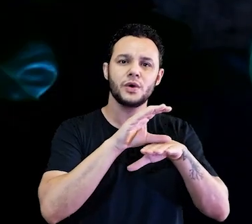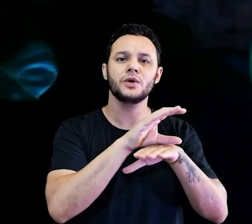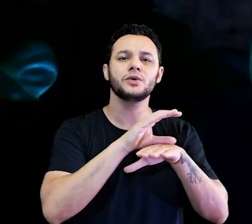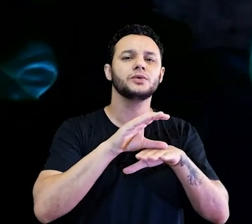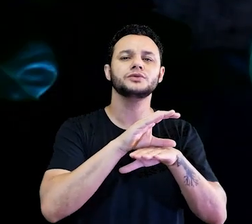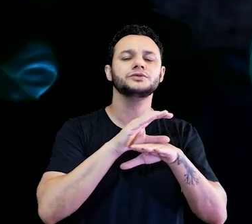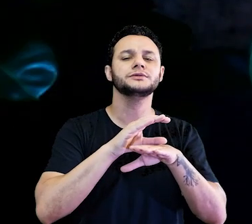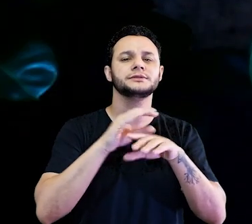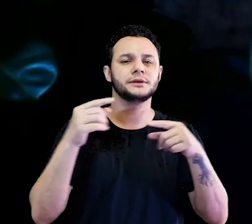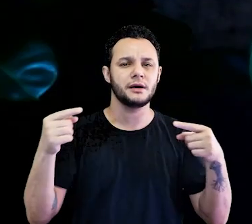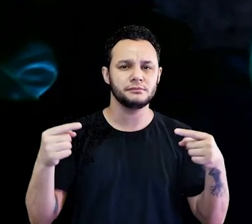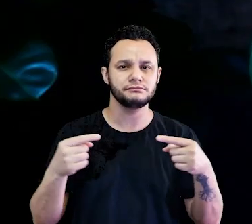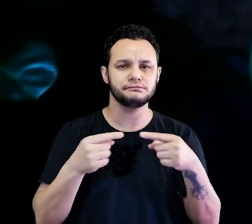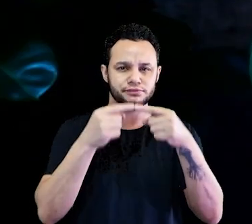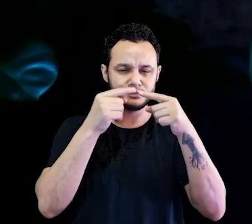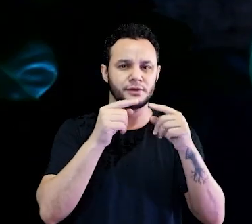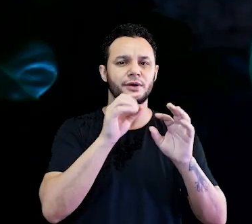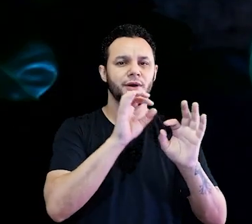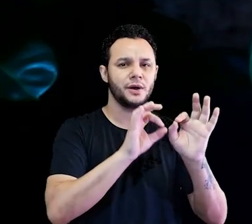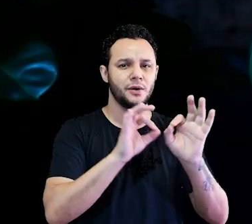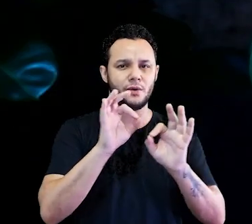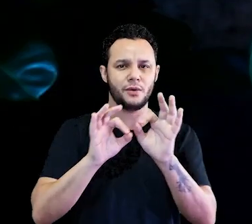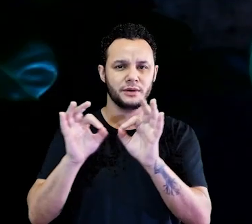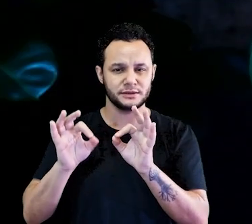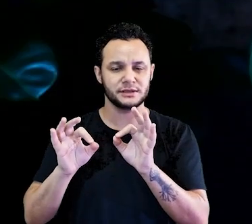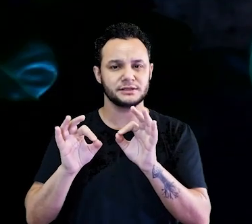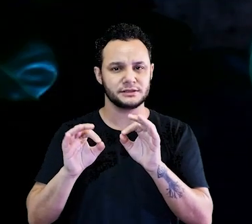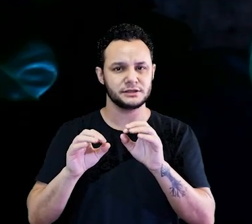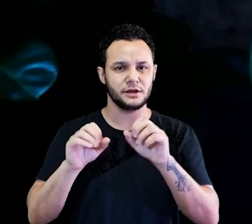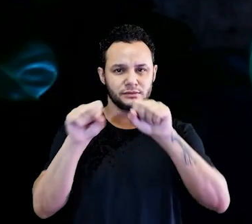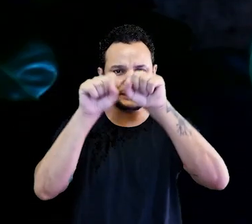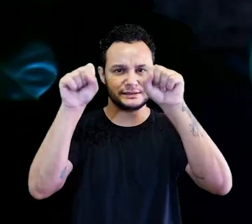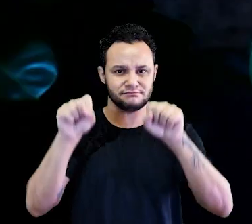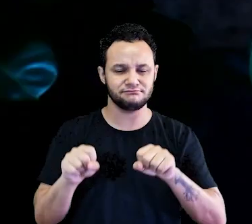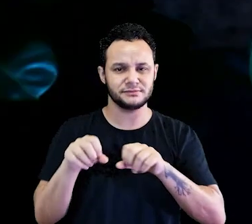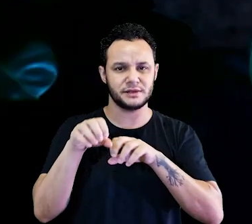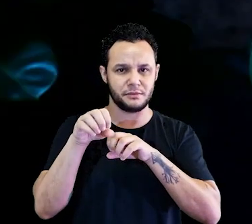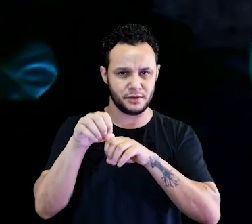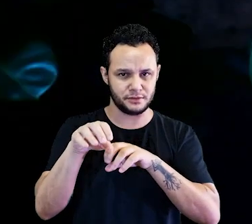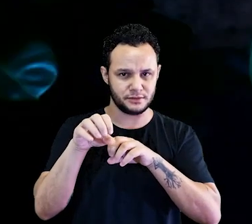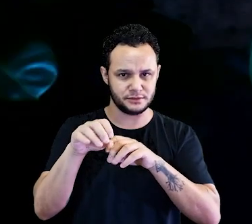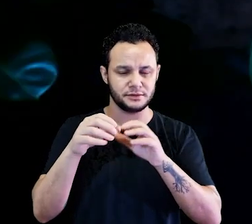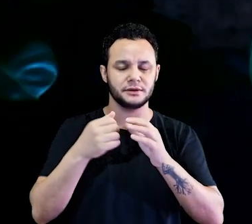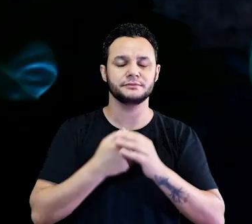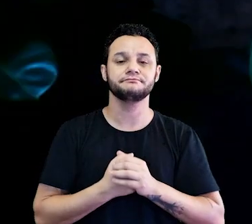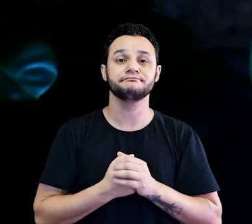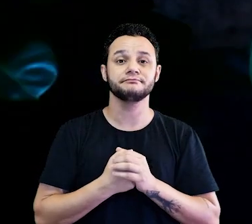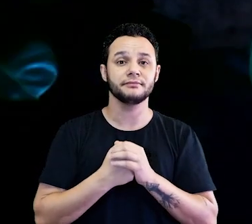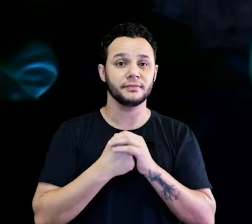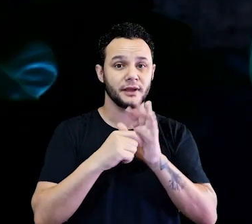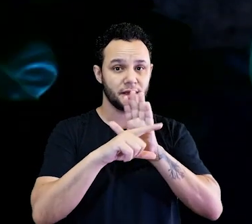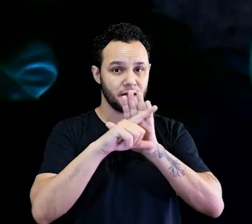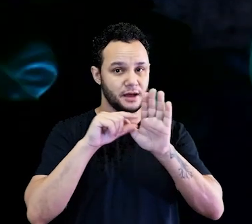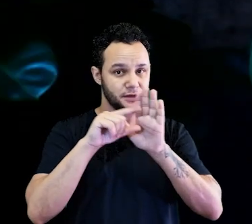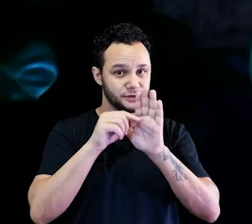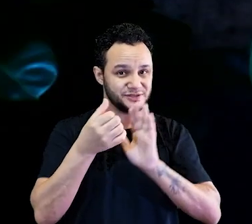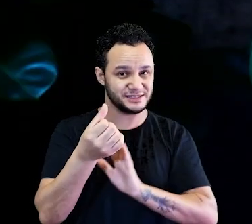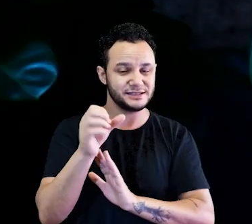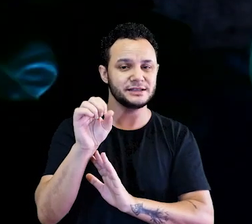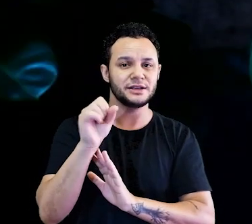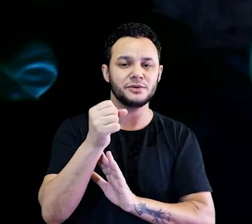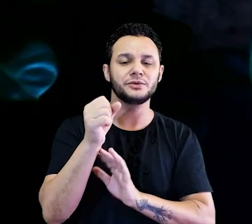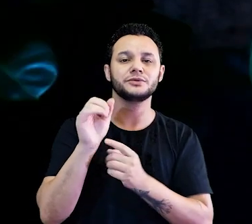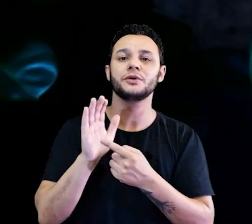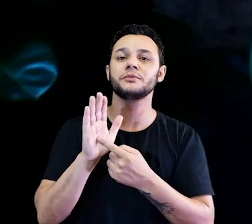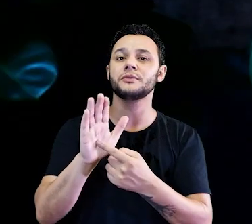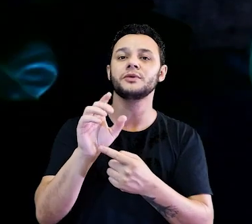corroborando, né, com esses elementos e pensando também a organização dos sistemas educacionais. Então, lá no artigo 68, a